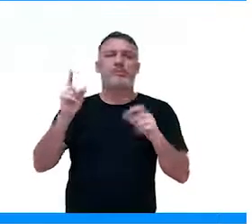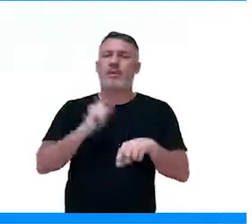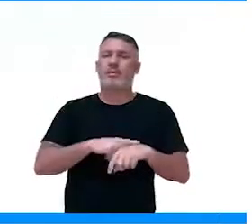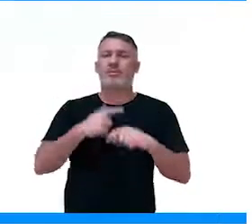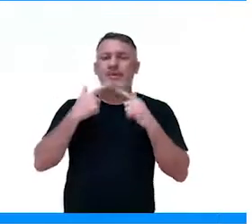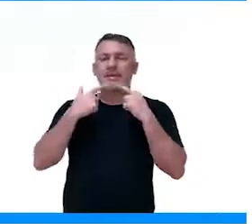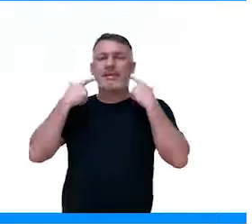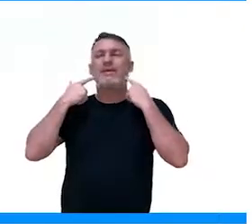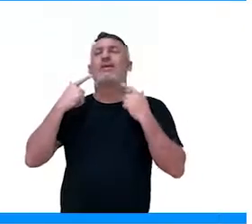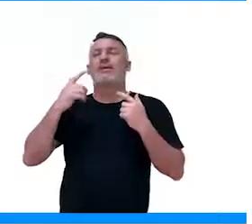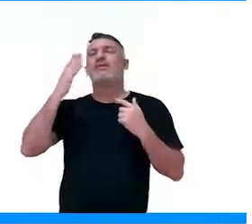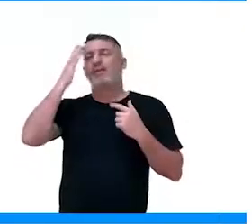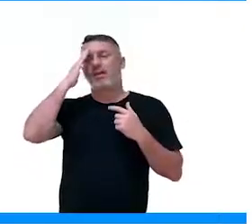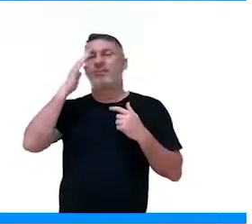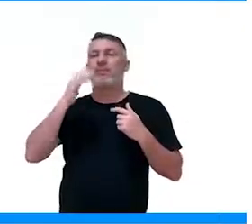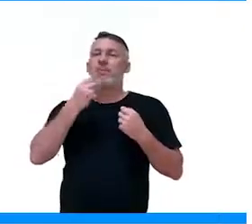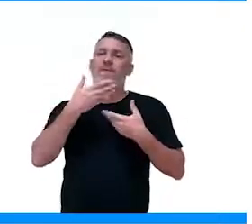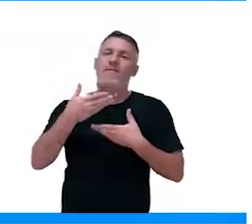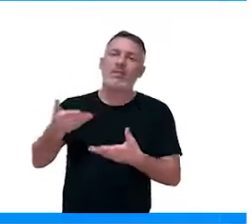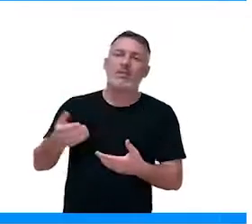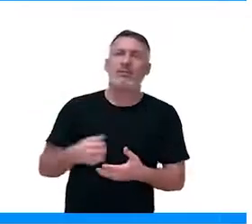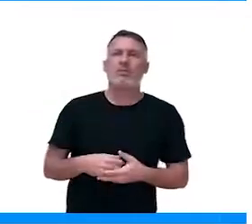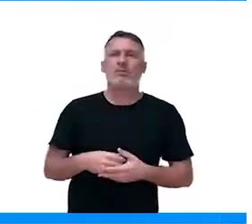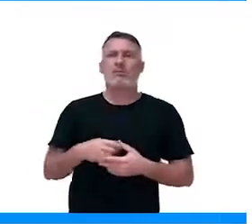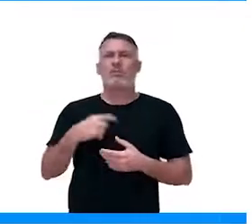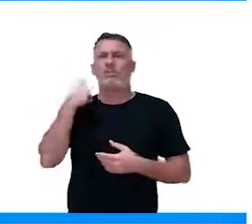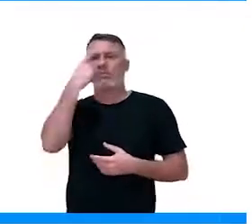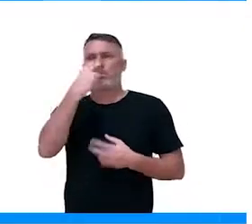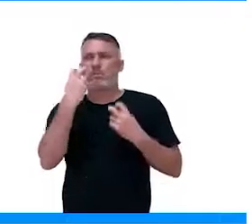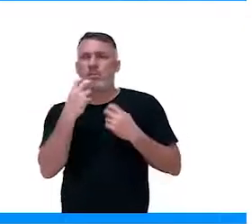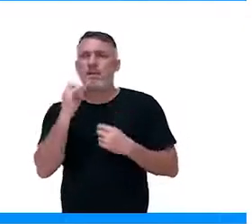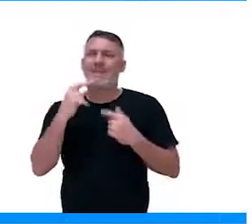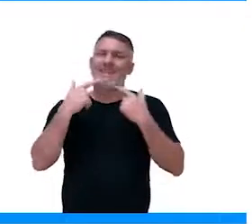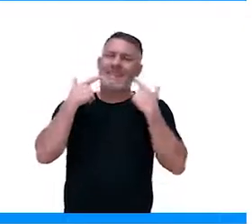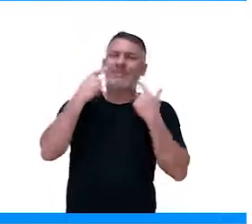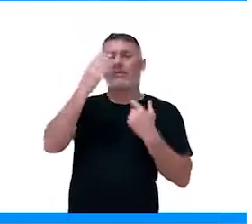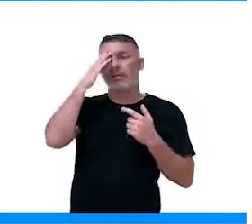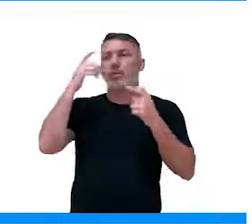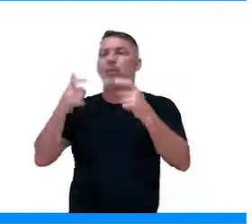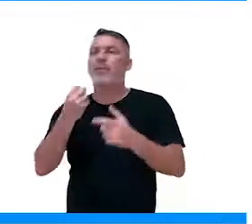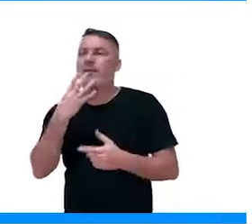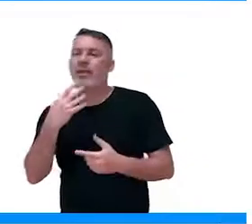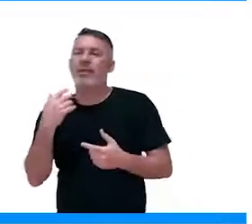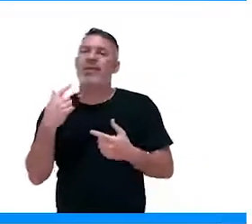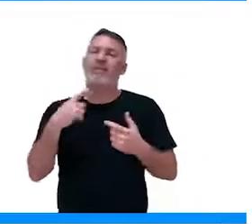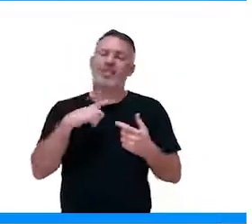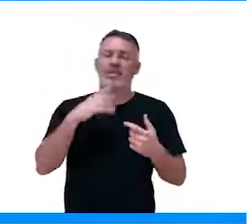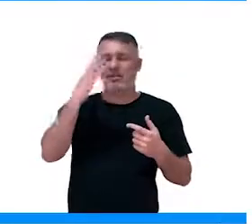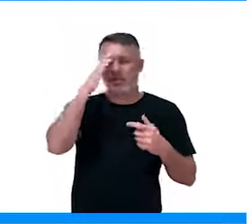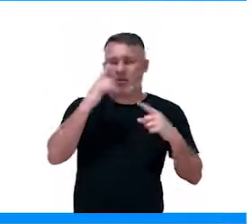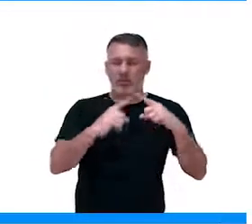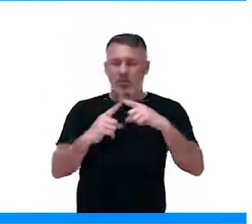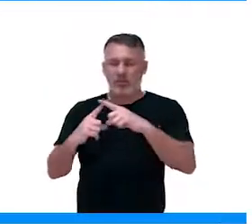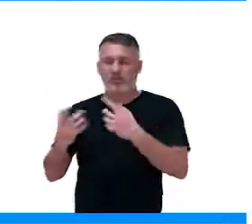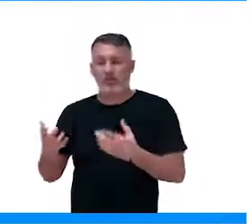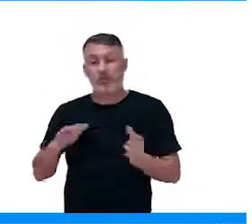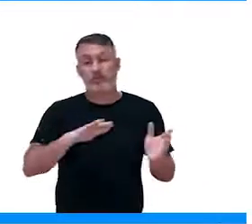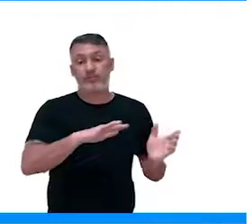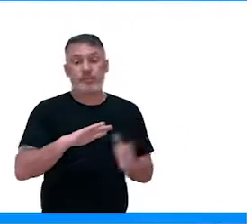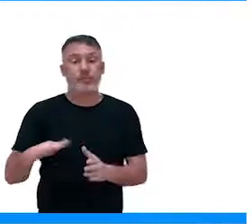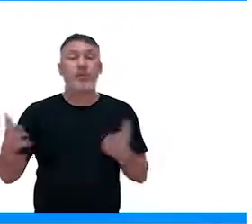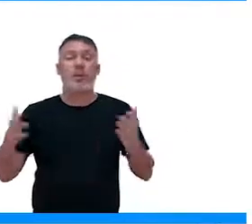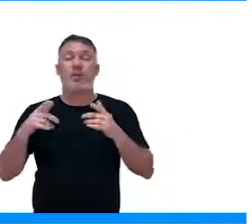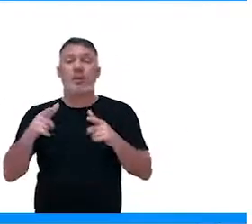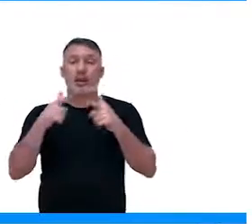vão reconhecer, né? Vão saber se são bem-vindos ou se não são, se estão bem ou se não estão. Então agora a gente vai falar